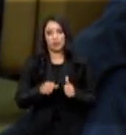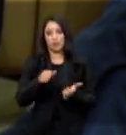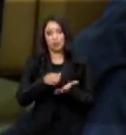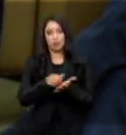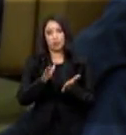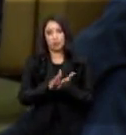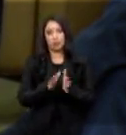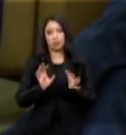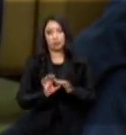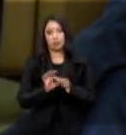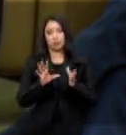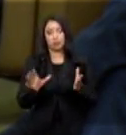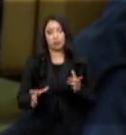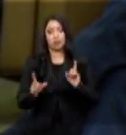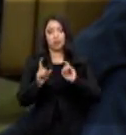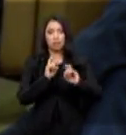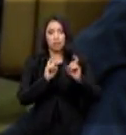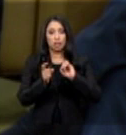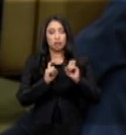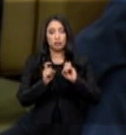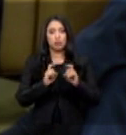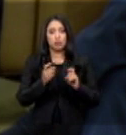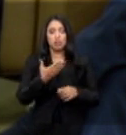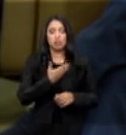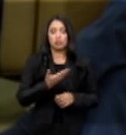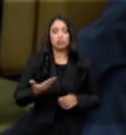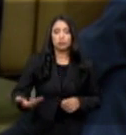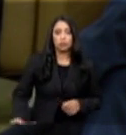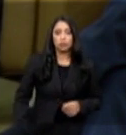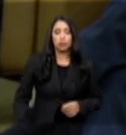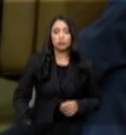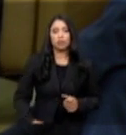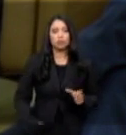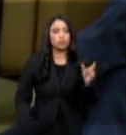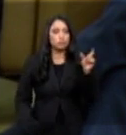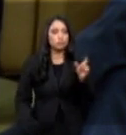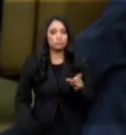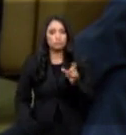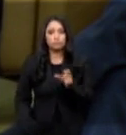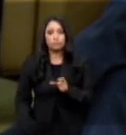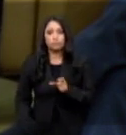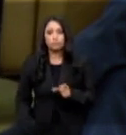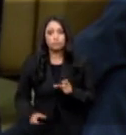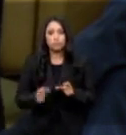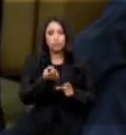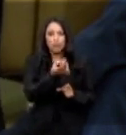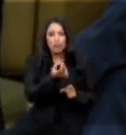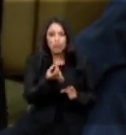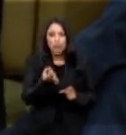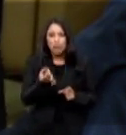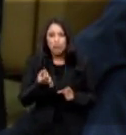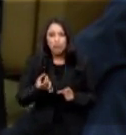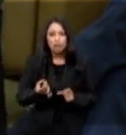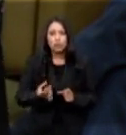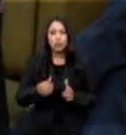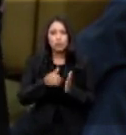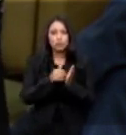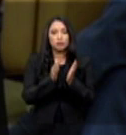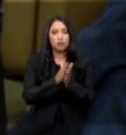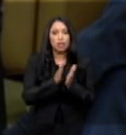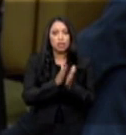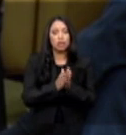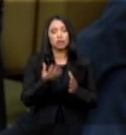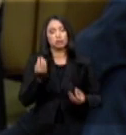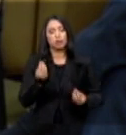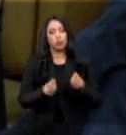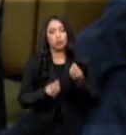a administração pública implemente em cada caso níveis de serviços adequados àquele contrato,